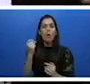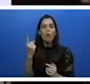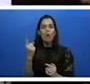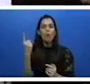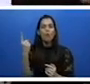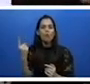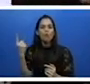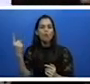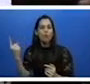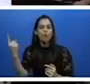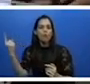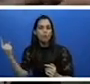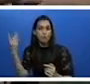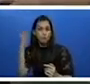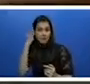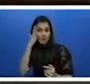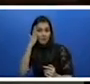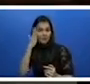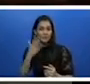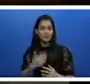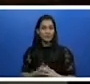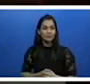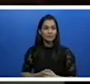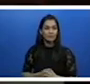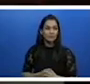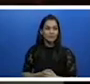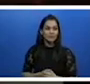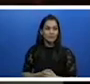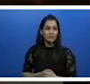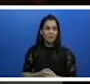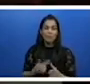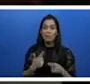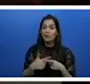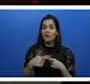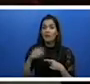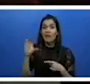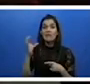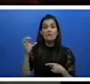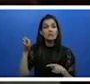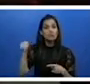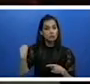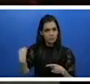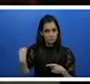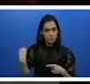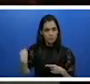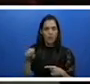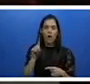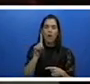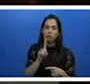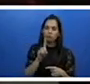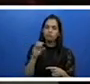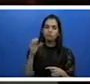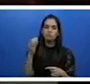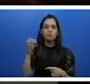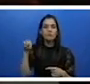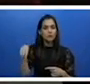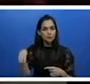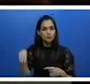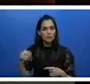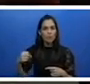1 centímetro, tá vendo? Porque ela tá em centímetro, olha aqui, ó, o centímetro. Então, de 1 em